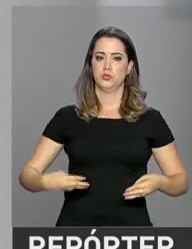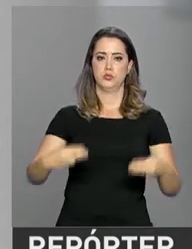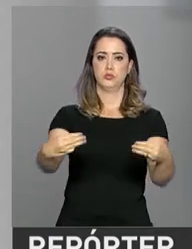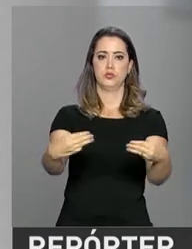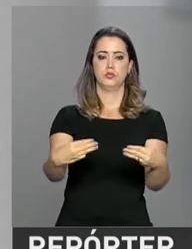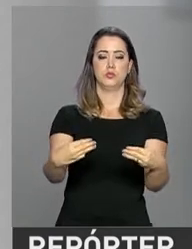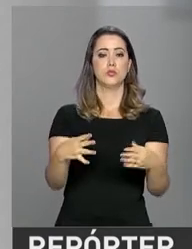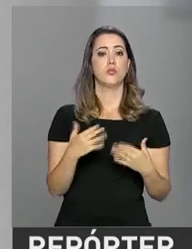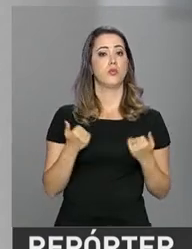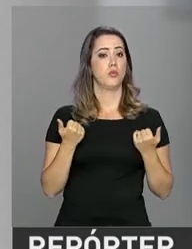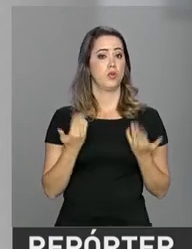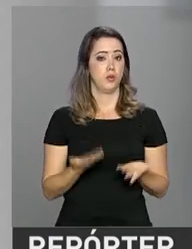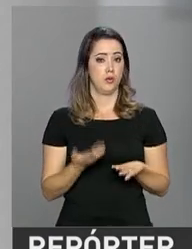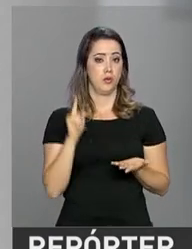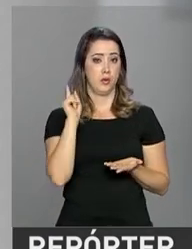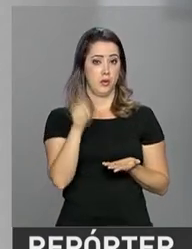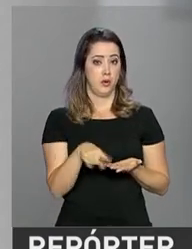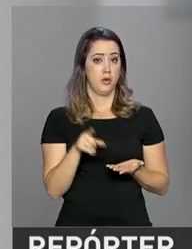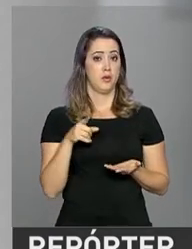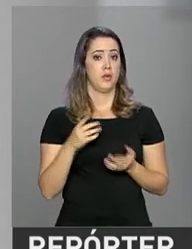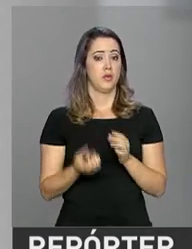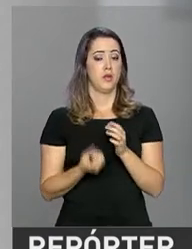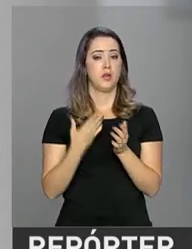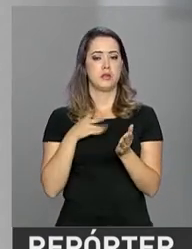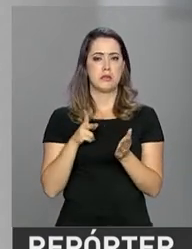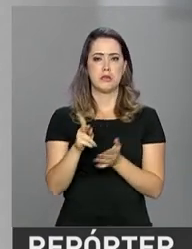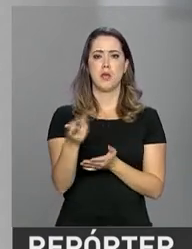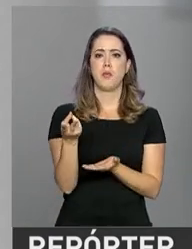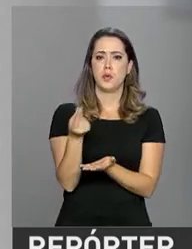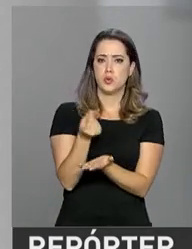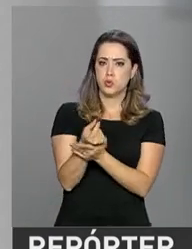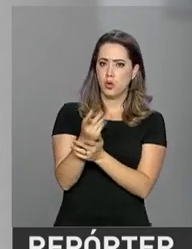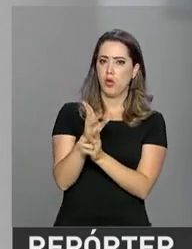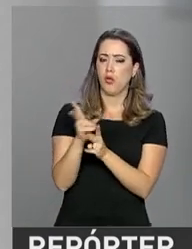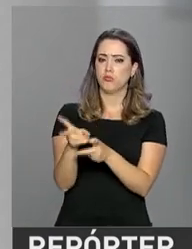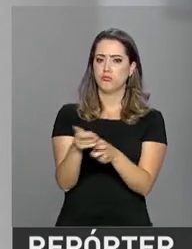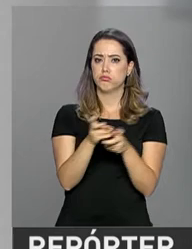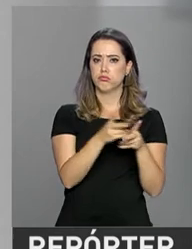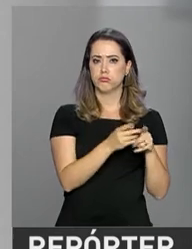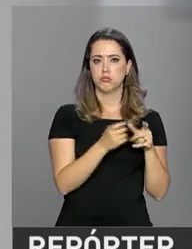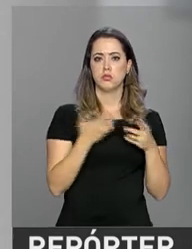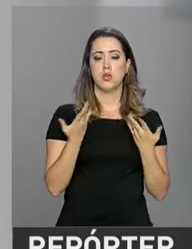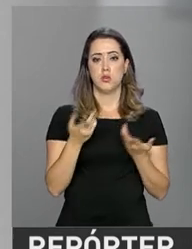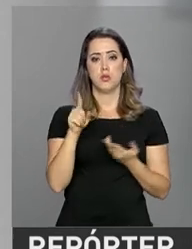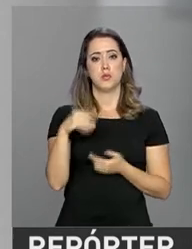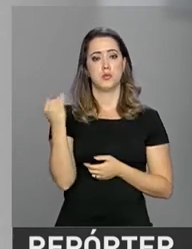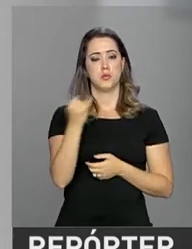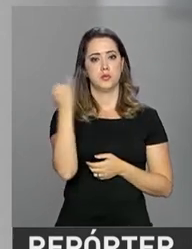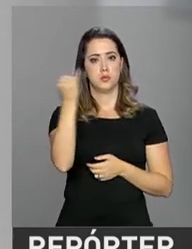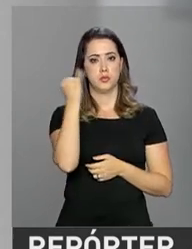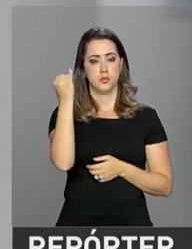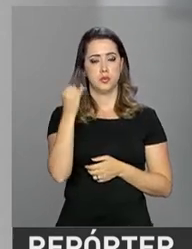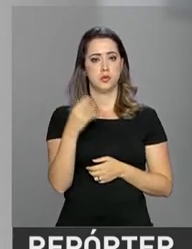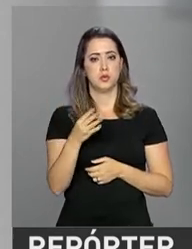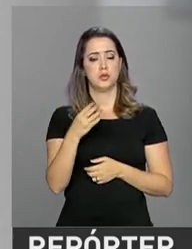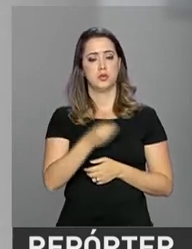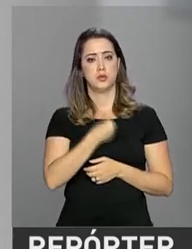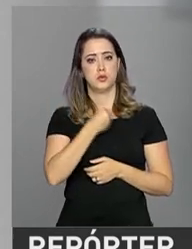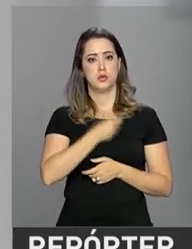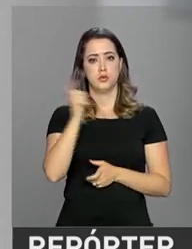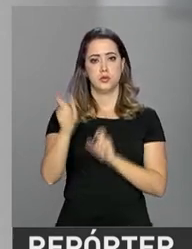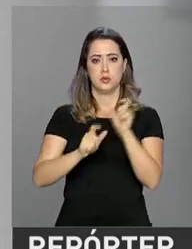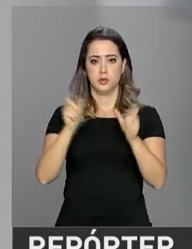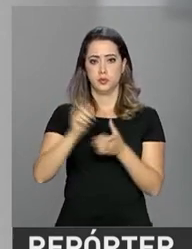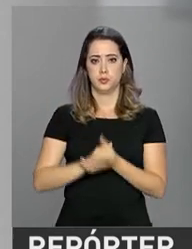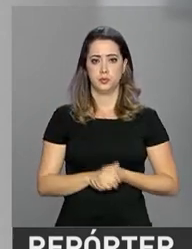jugmann para temer trata se de uma fonte permanente e previsível de recursos para isso esse setor vital na vida do